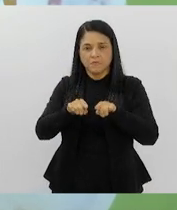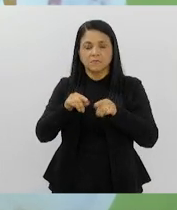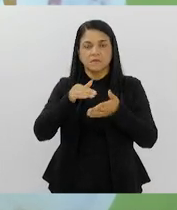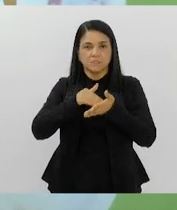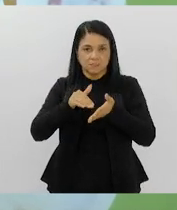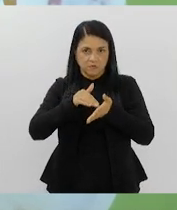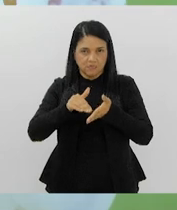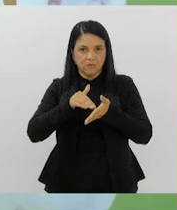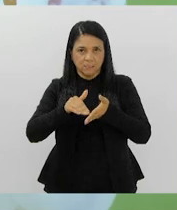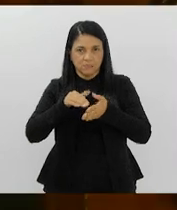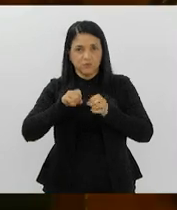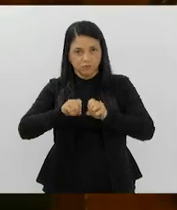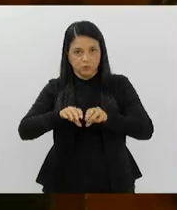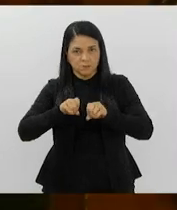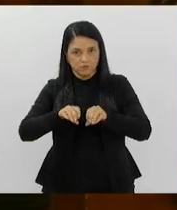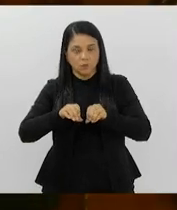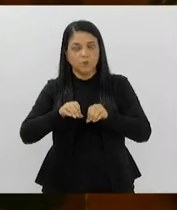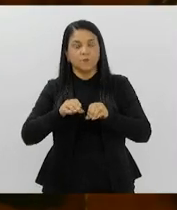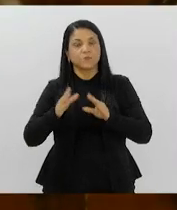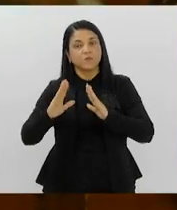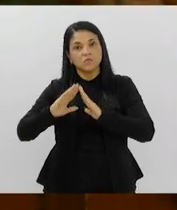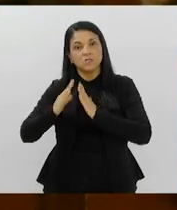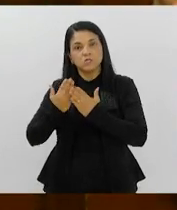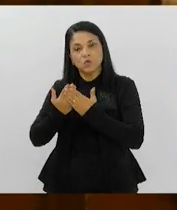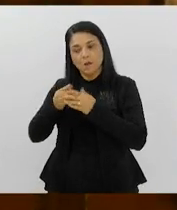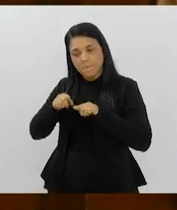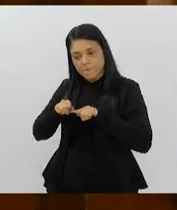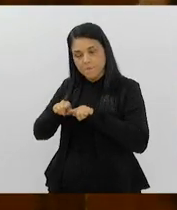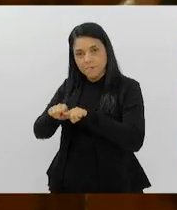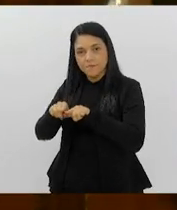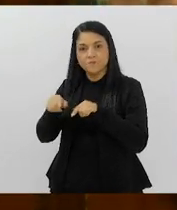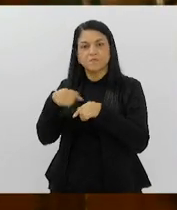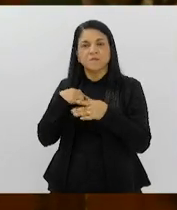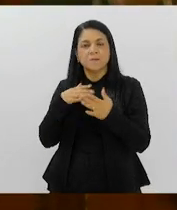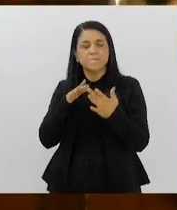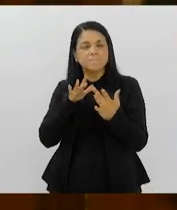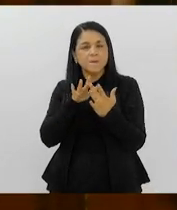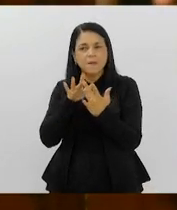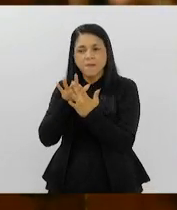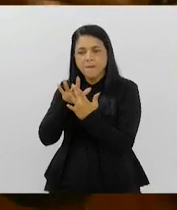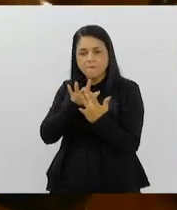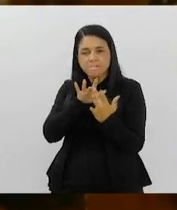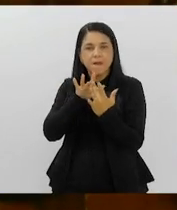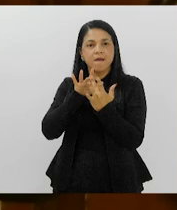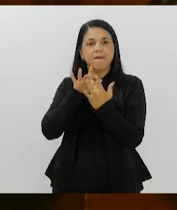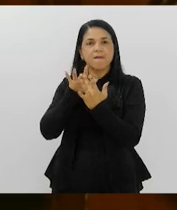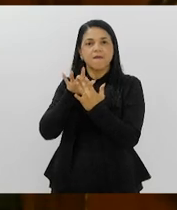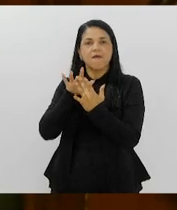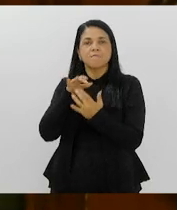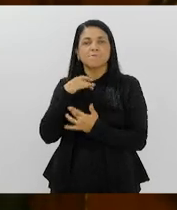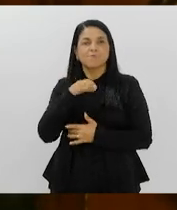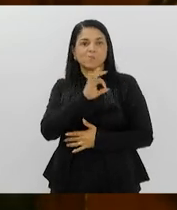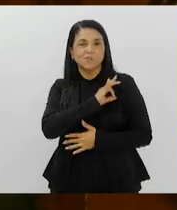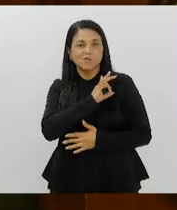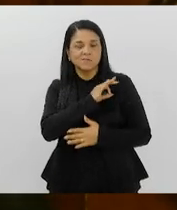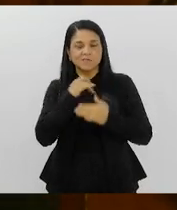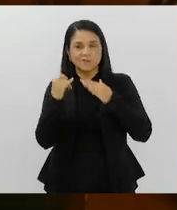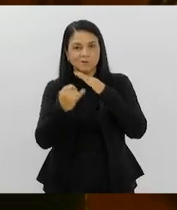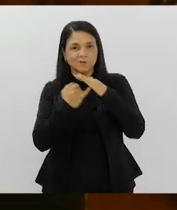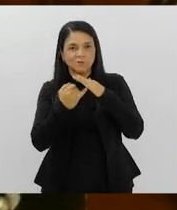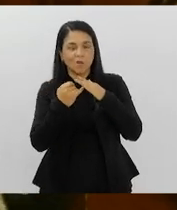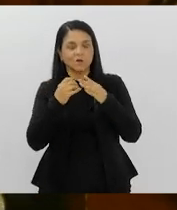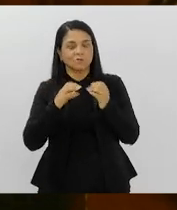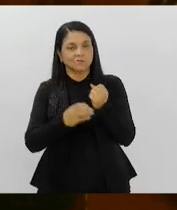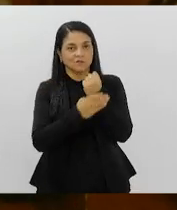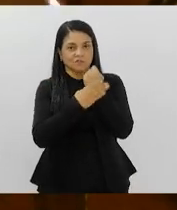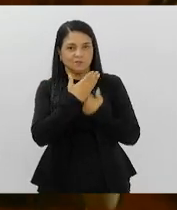das escolas parceiras, para estar aproximando a polícia e os órgãos de segurança pública